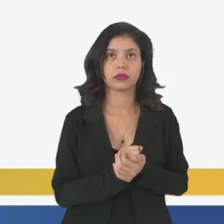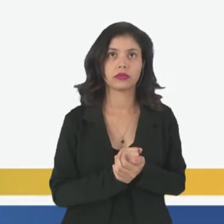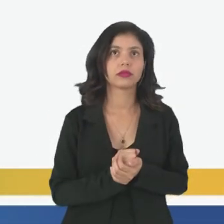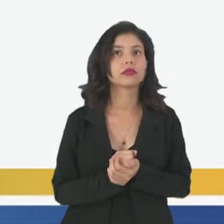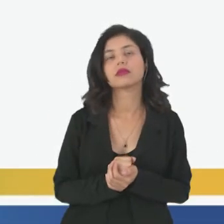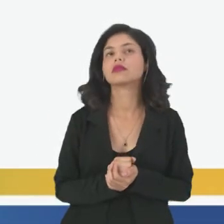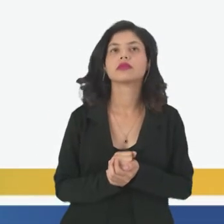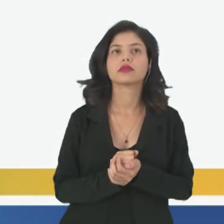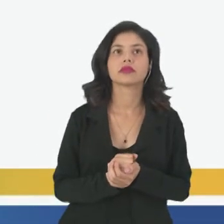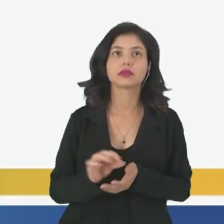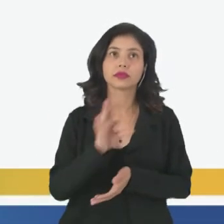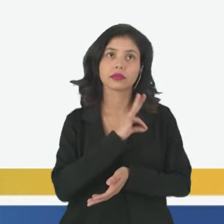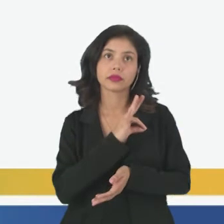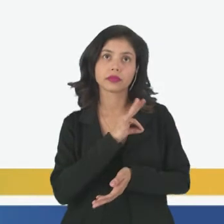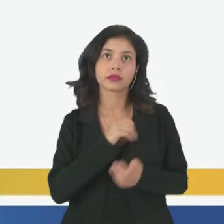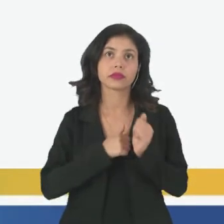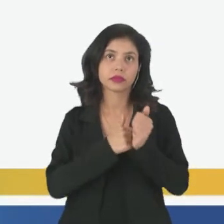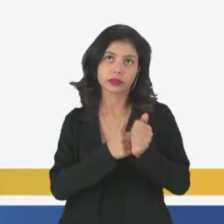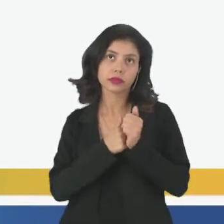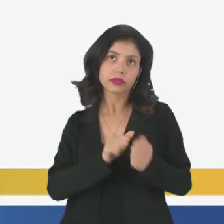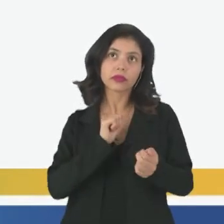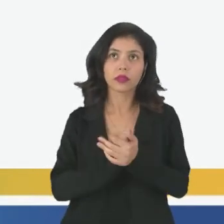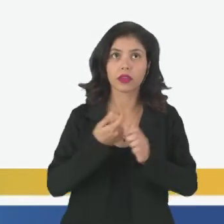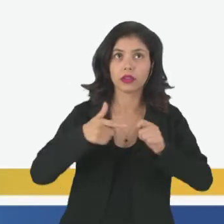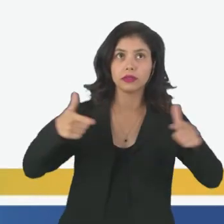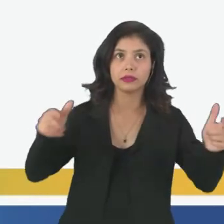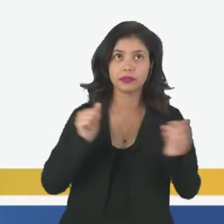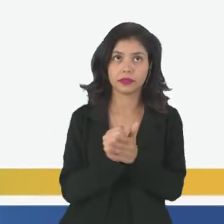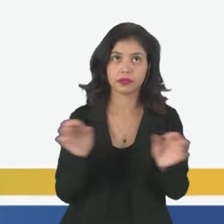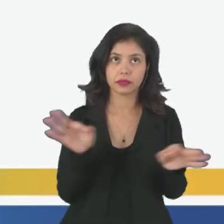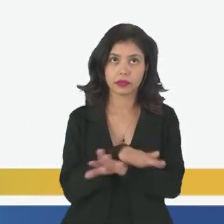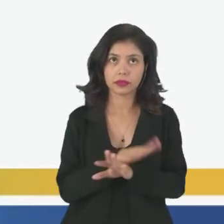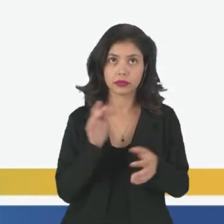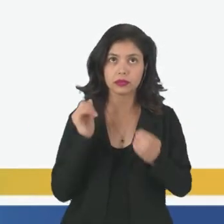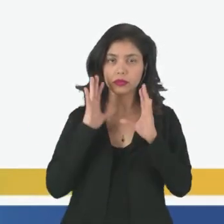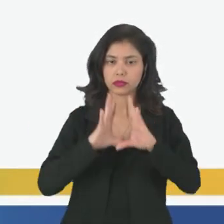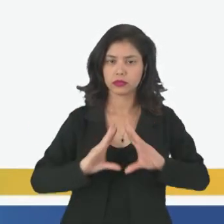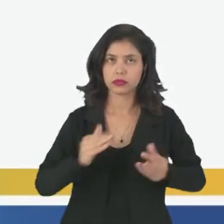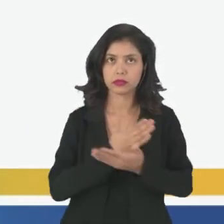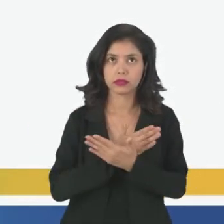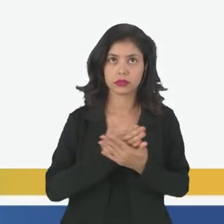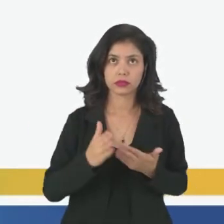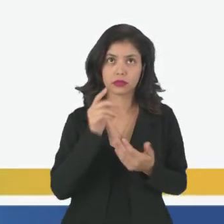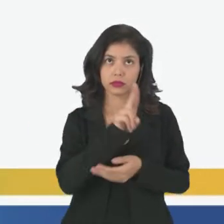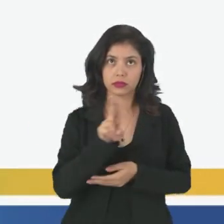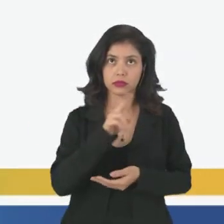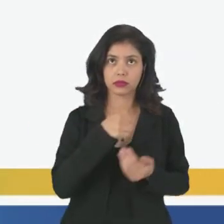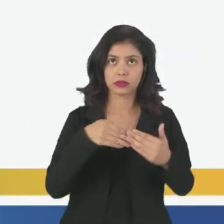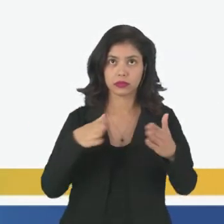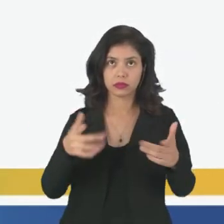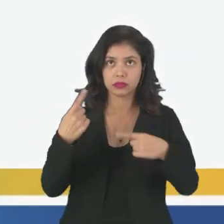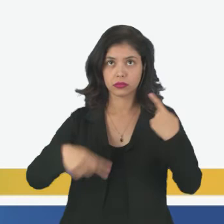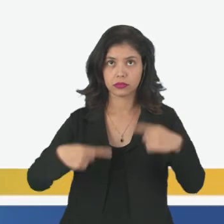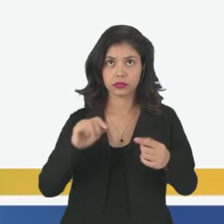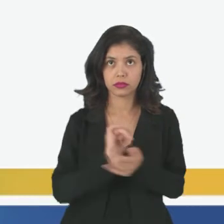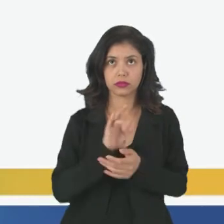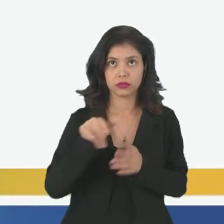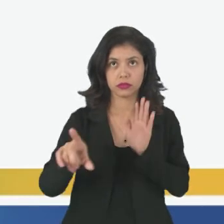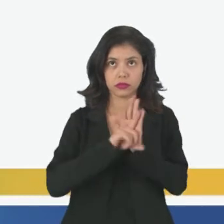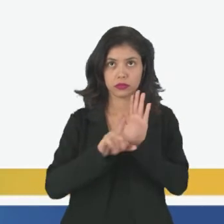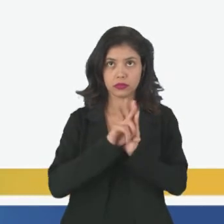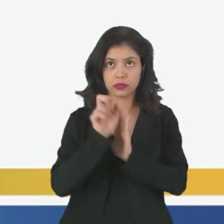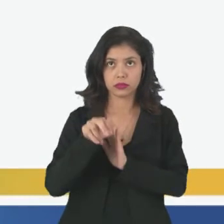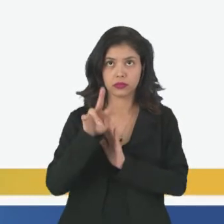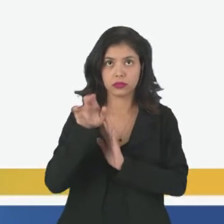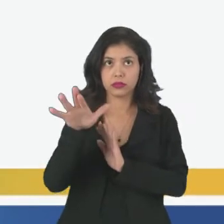1974, o governo militar e seus seguidores foram amplamente derrotados. Lentamente começou a chamada abertura política, que